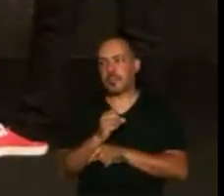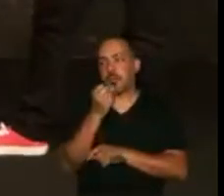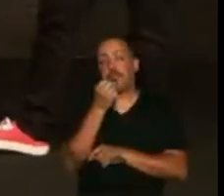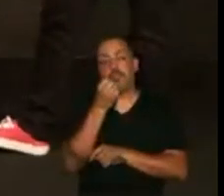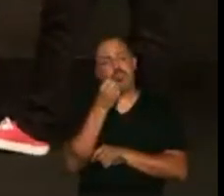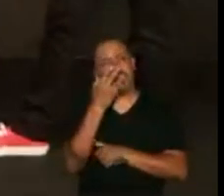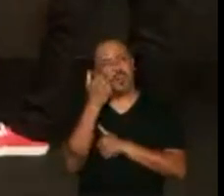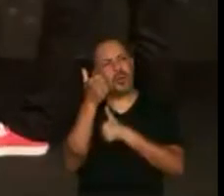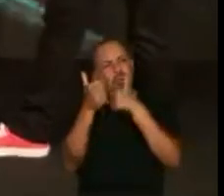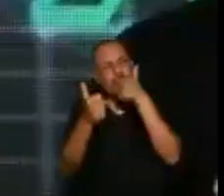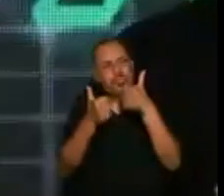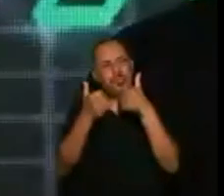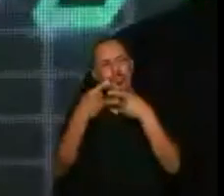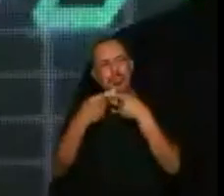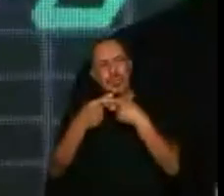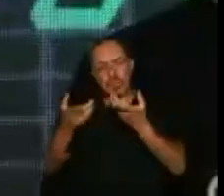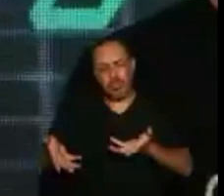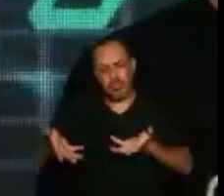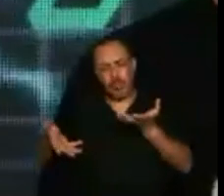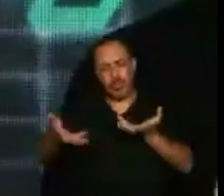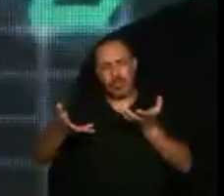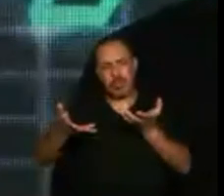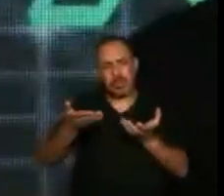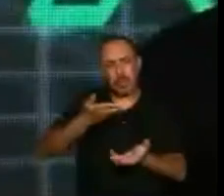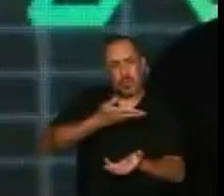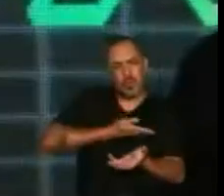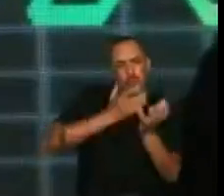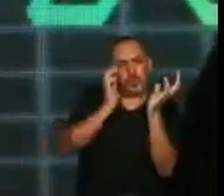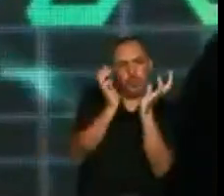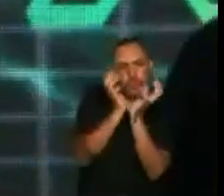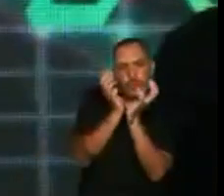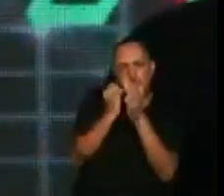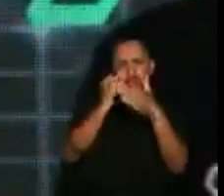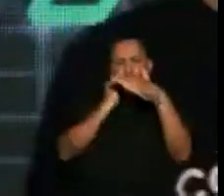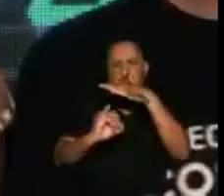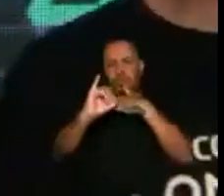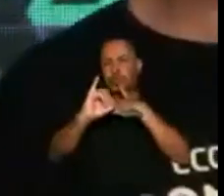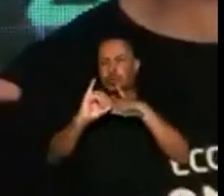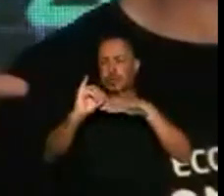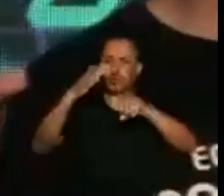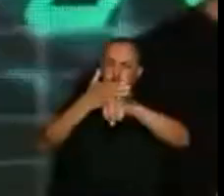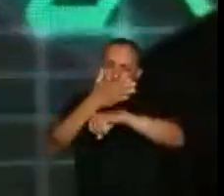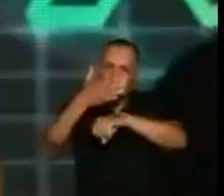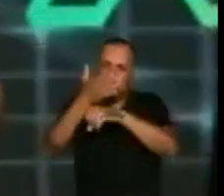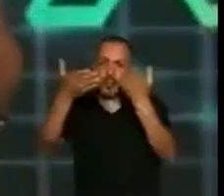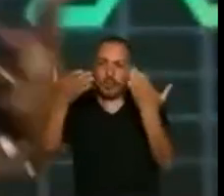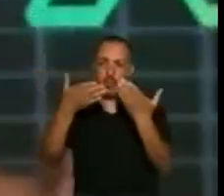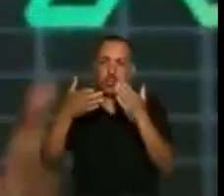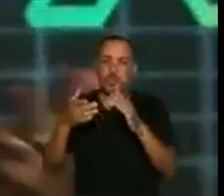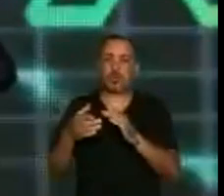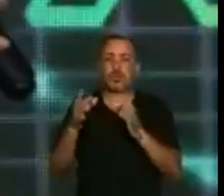pena, porque a mobilização dos nossos parceiros, das instituições, tanto participando hoje, como